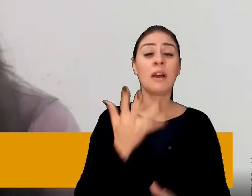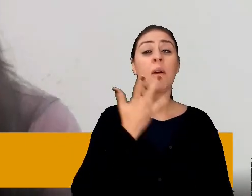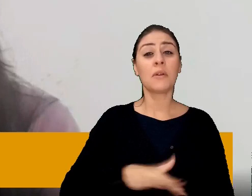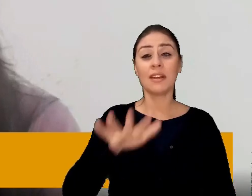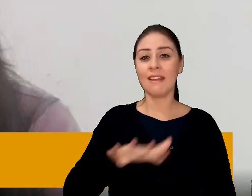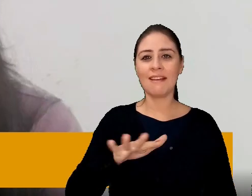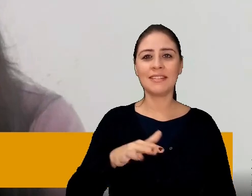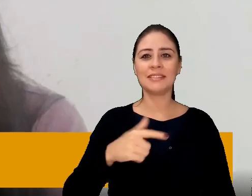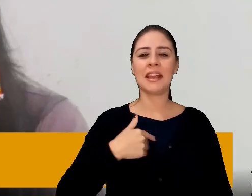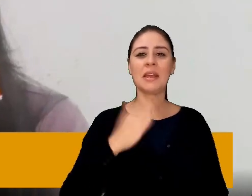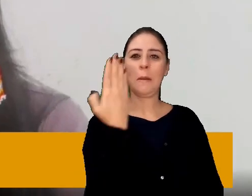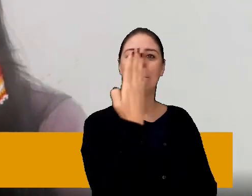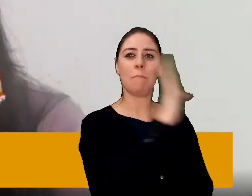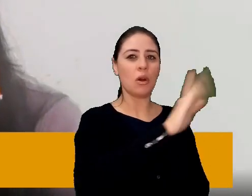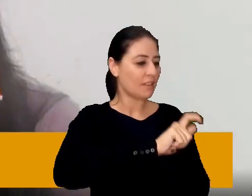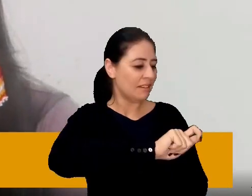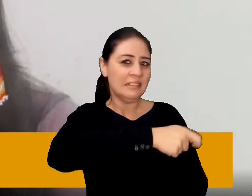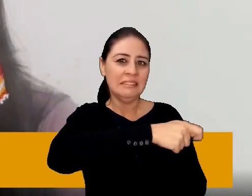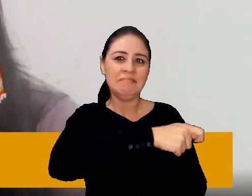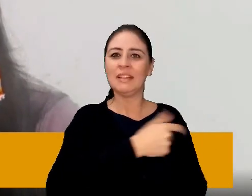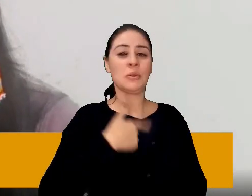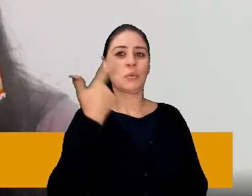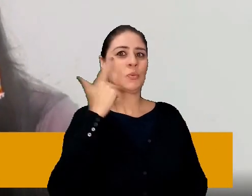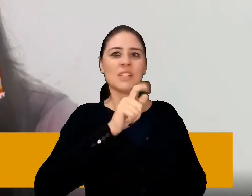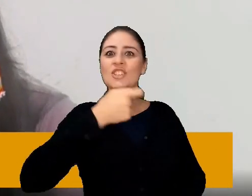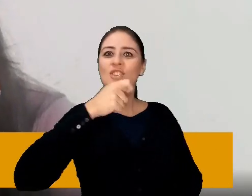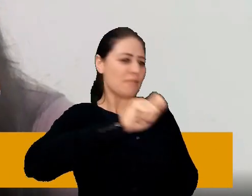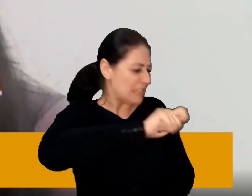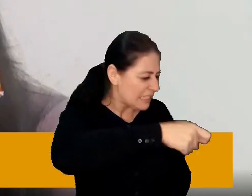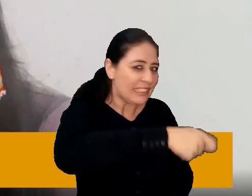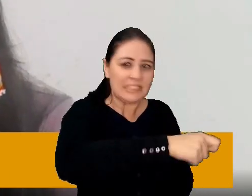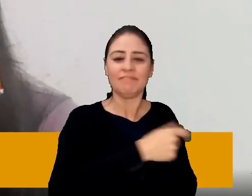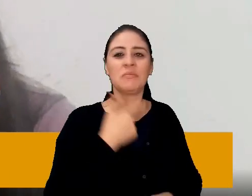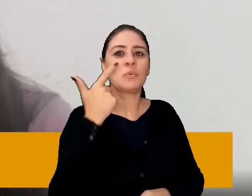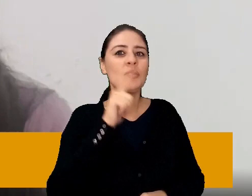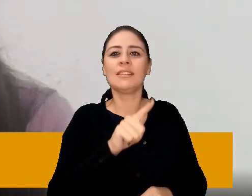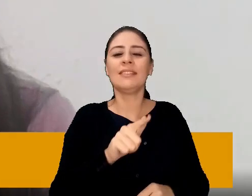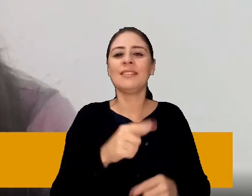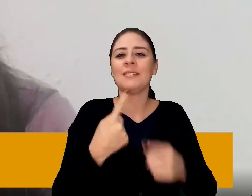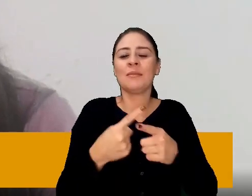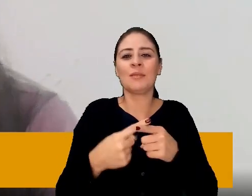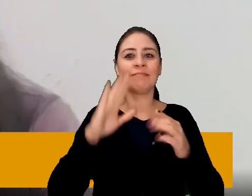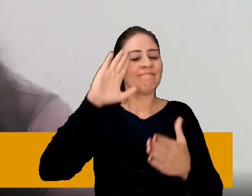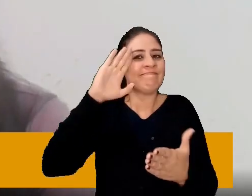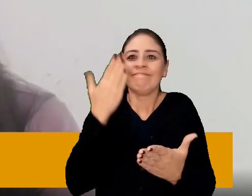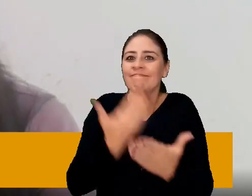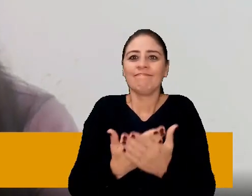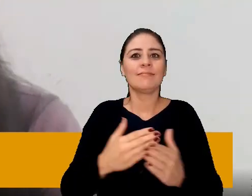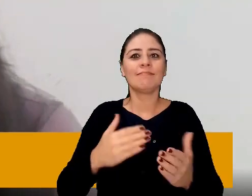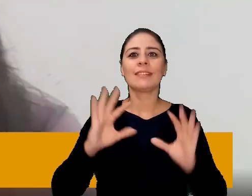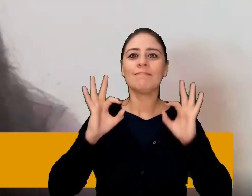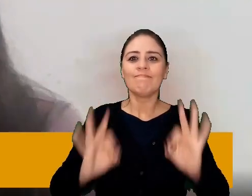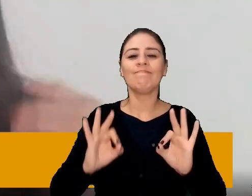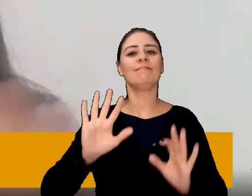conseguia enfiar a chave na porta para mim poder abrir a porta, assim. Eu não conseguia, porque eu não estava acreditando que aquilo